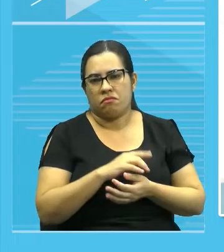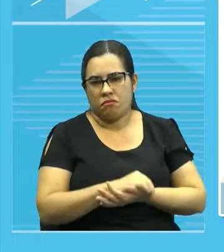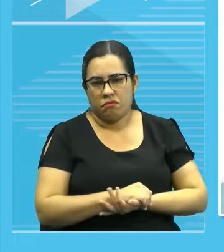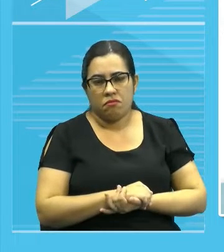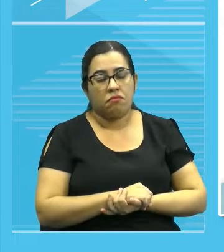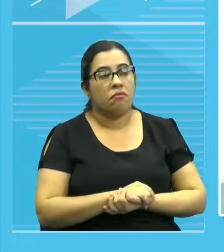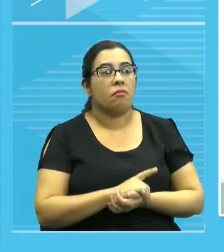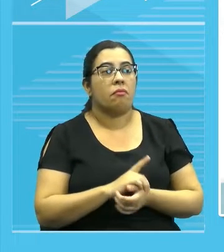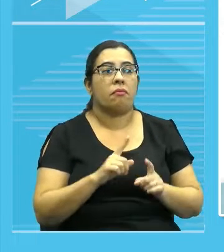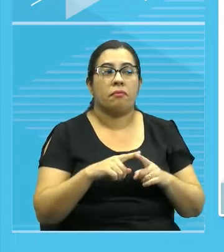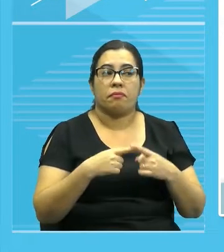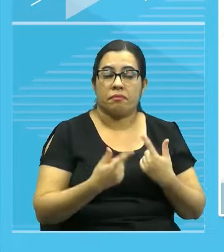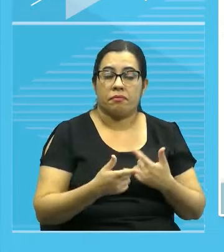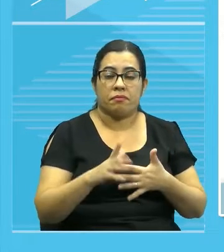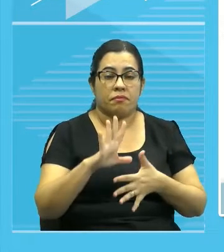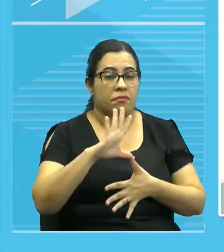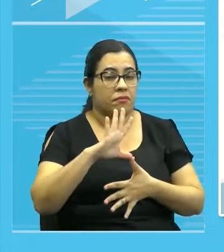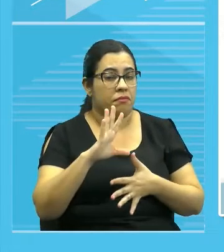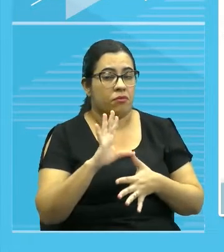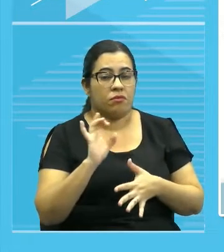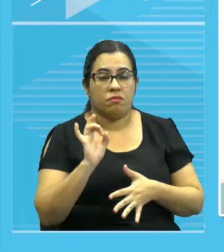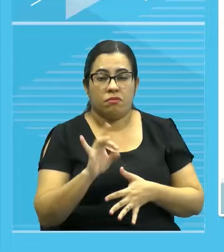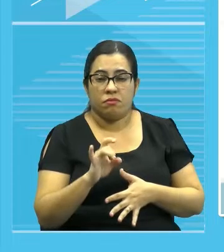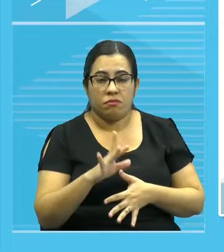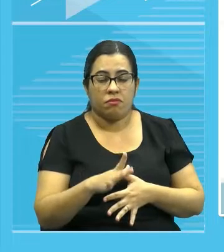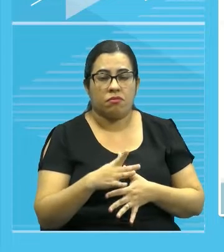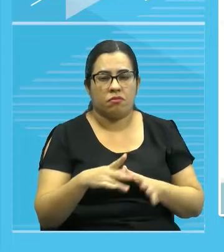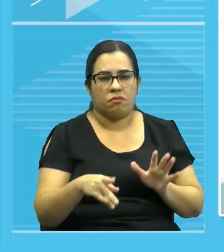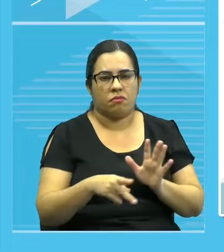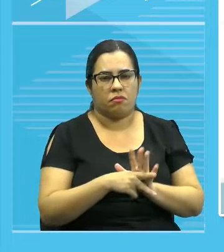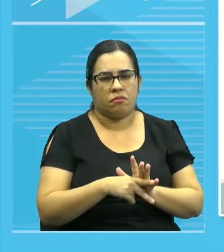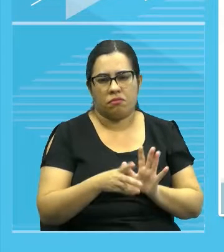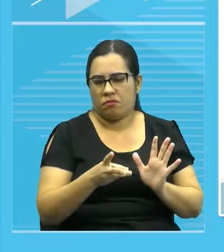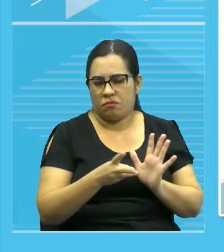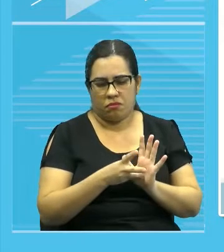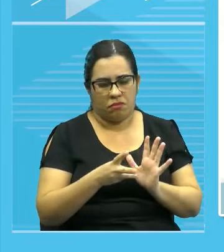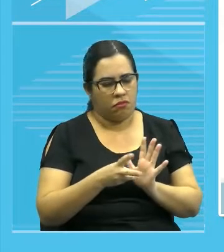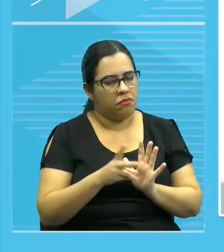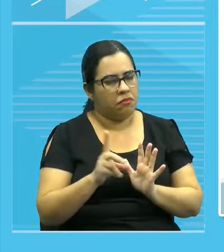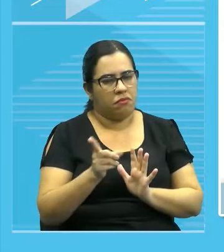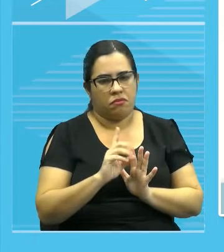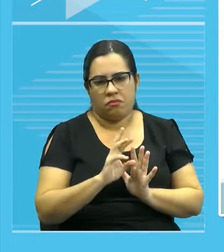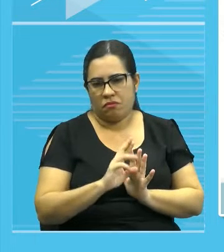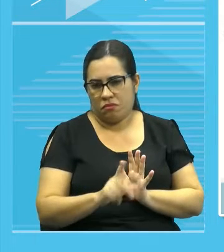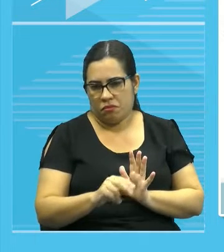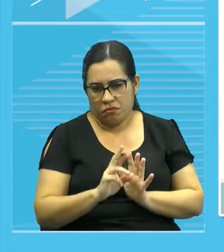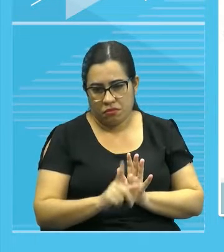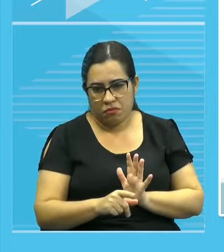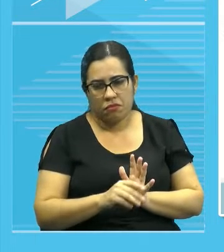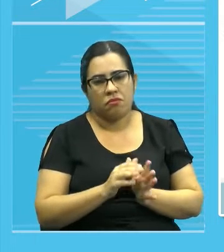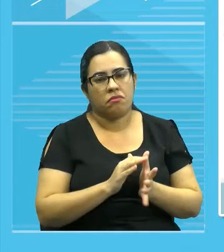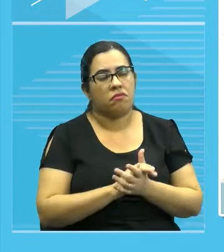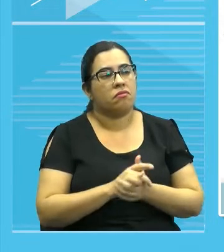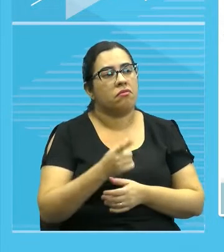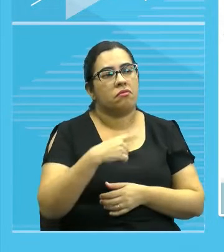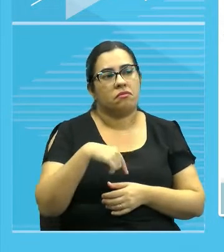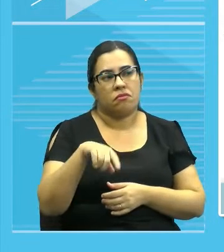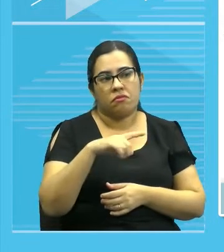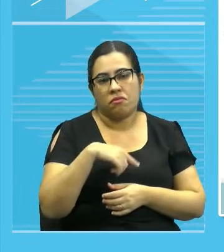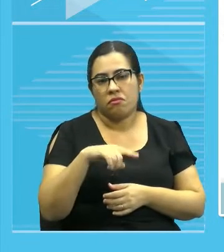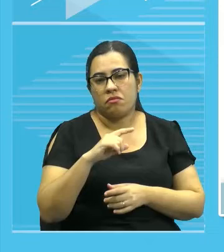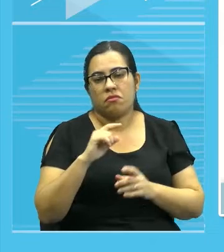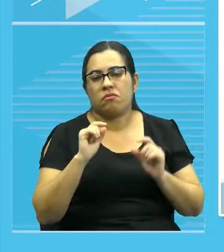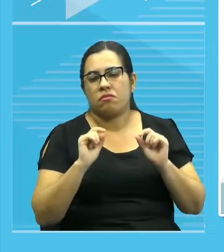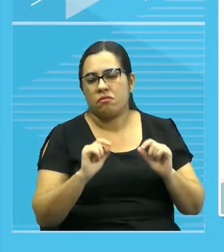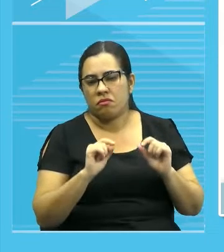mas a América não é mais composta somente de povos indígenas né É nós que estamos